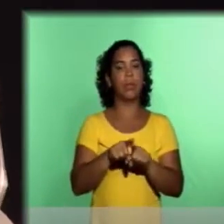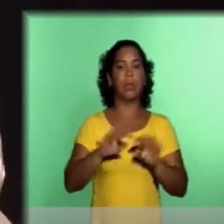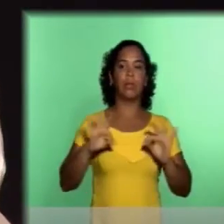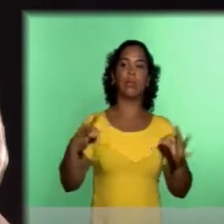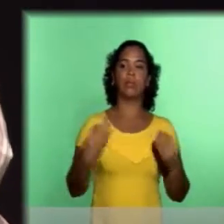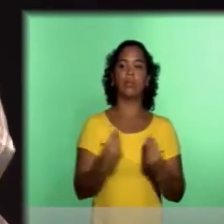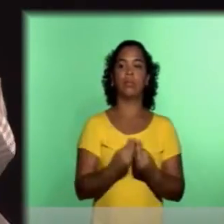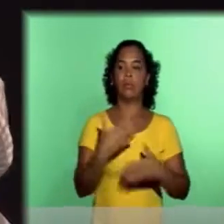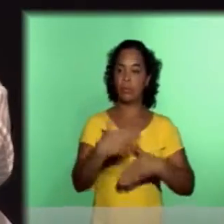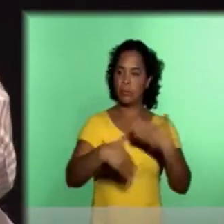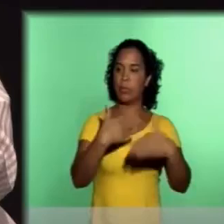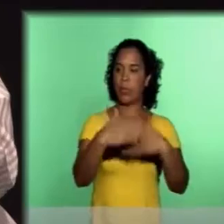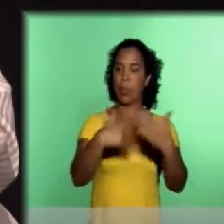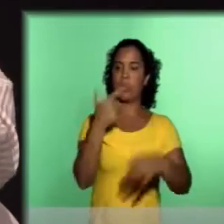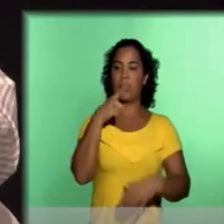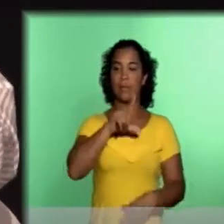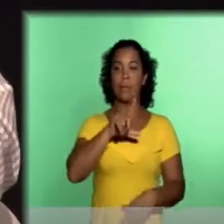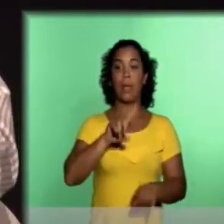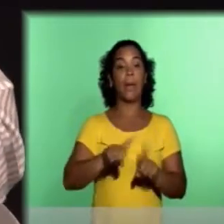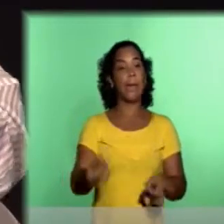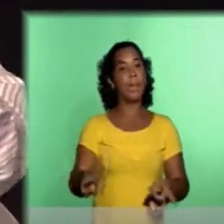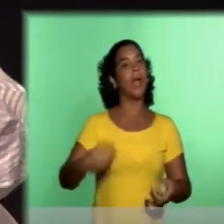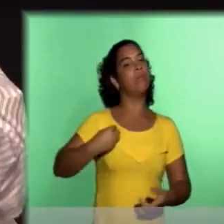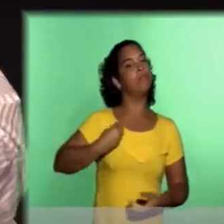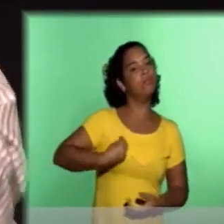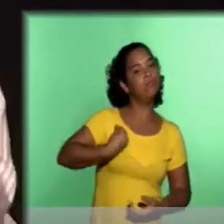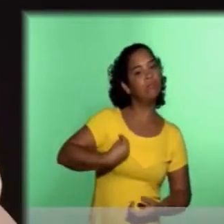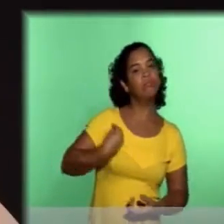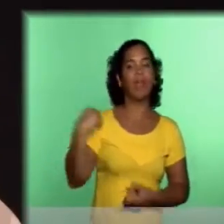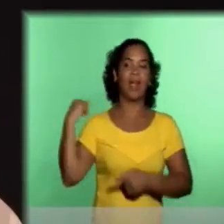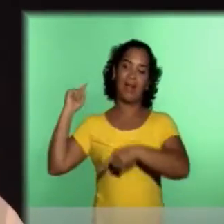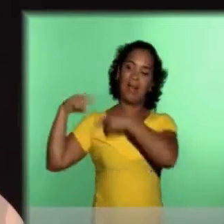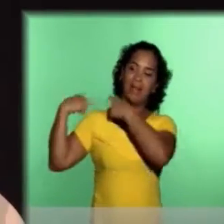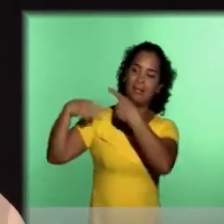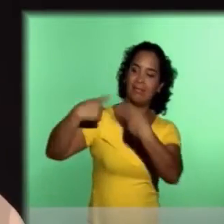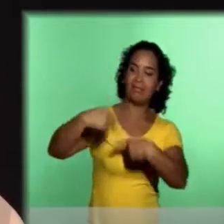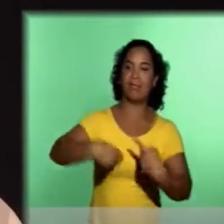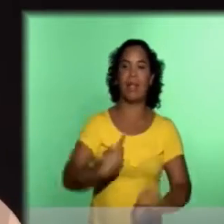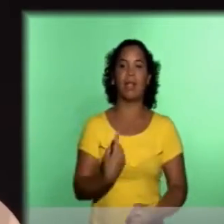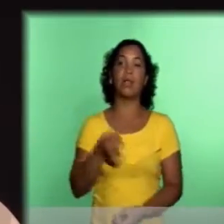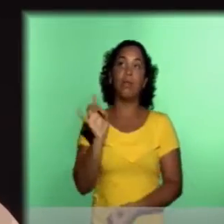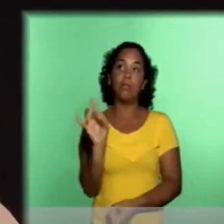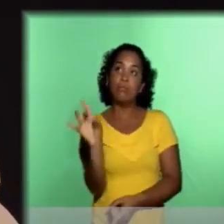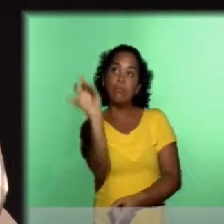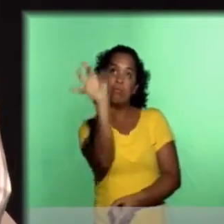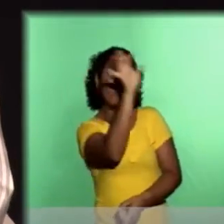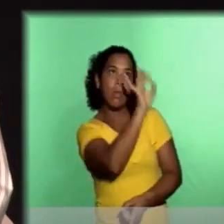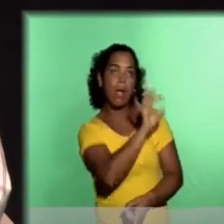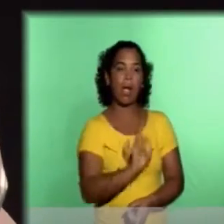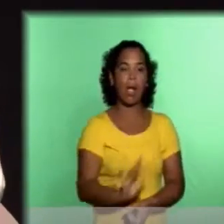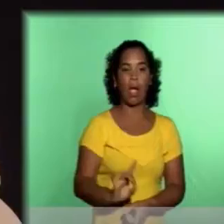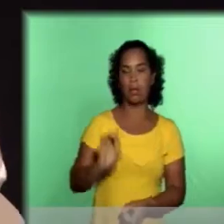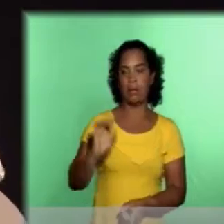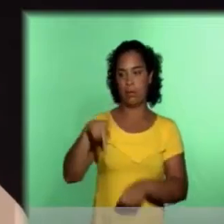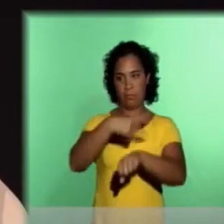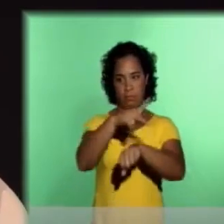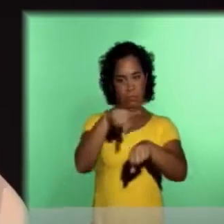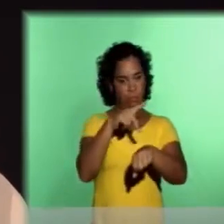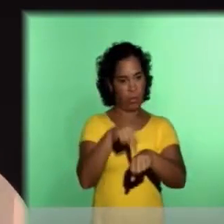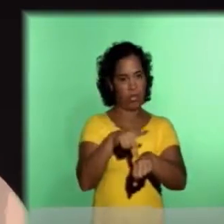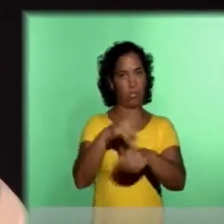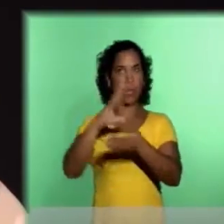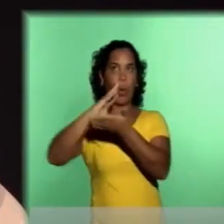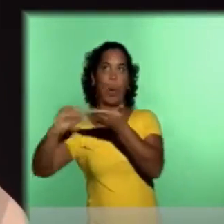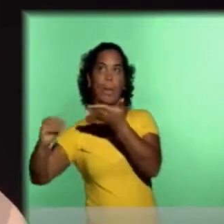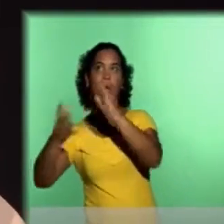alunos. A realidade, a tradição, a história de cada um dos países não pode ser repetida em outros.